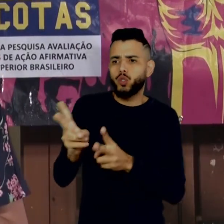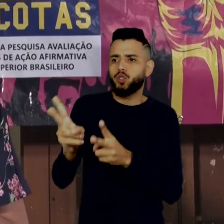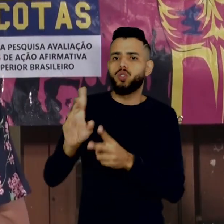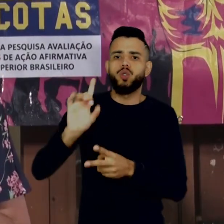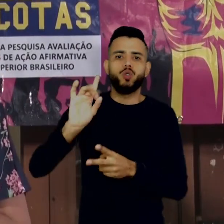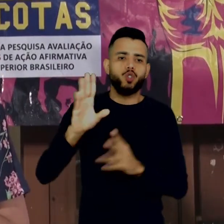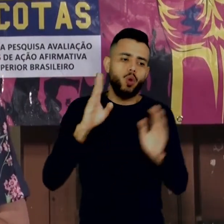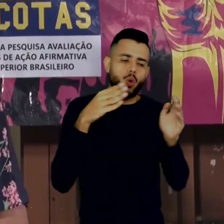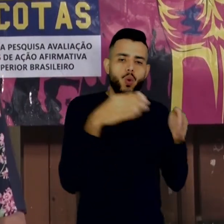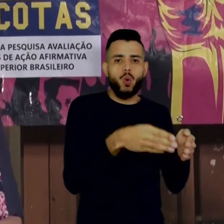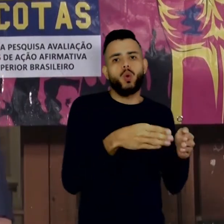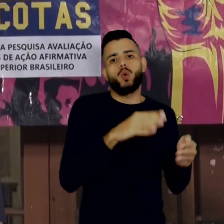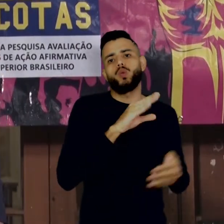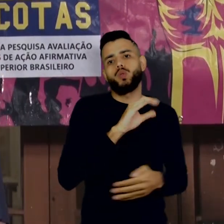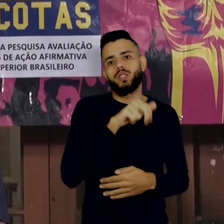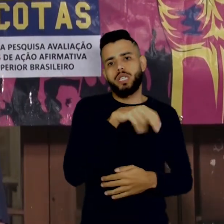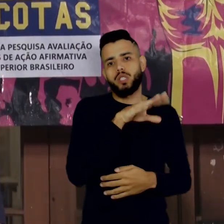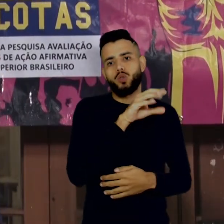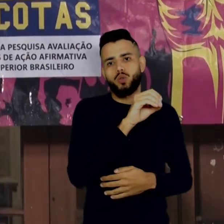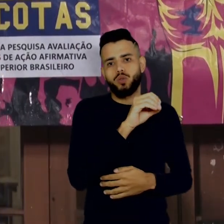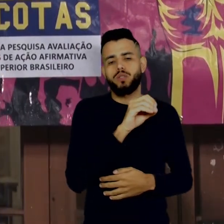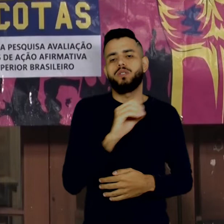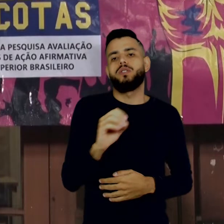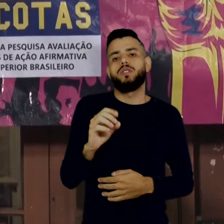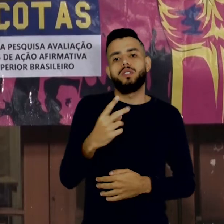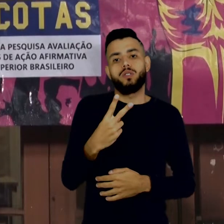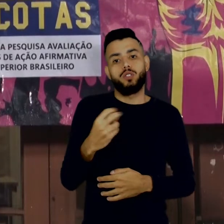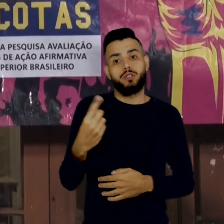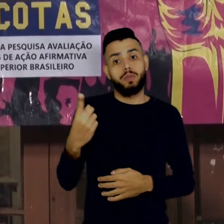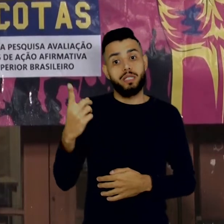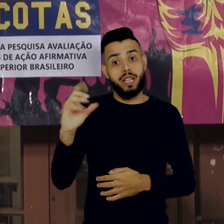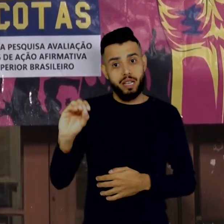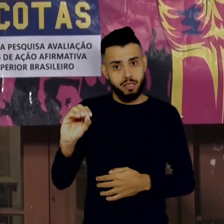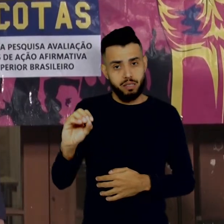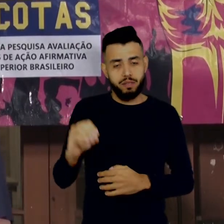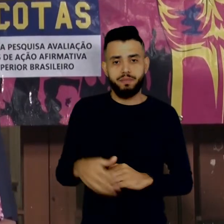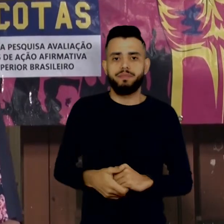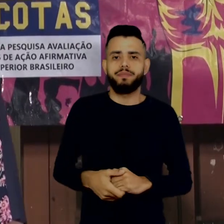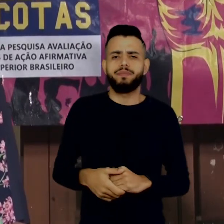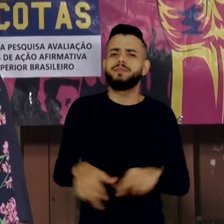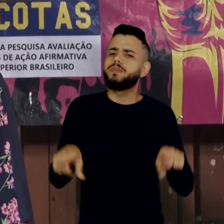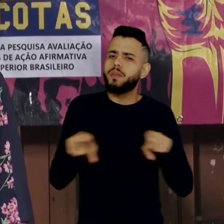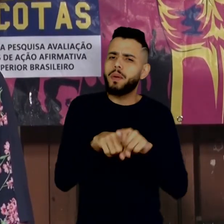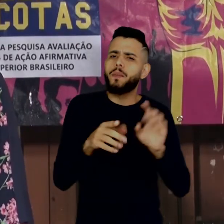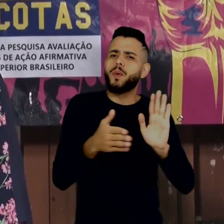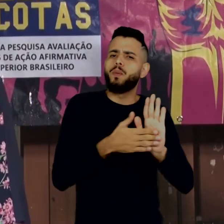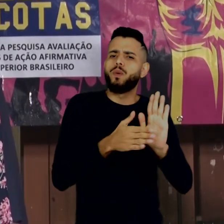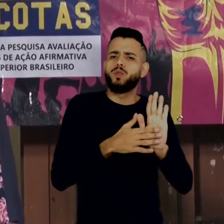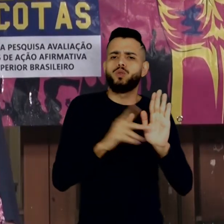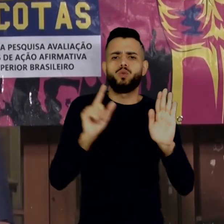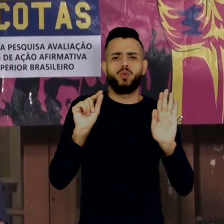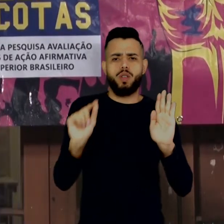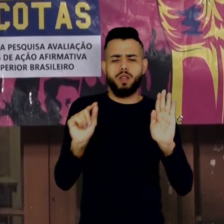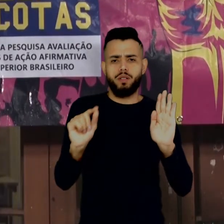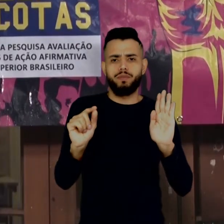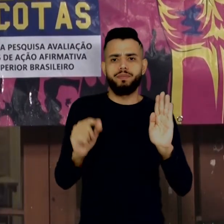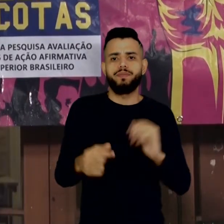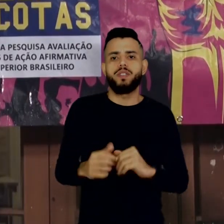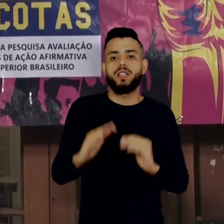no censo aí de 2010. Também foi proposto aqui a exclusão